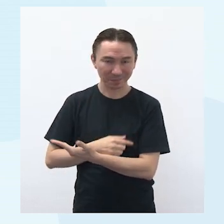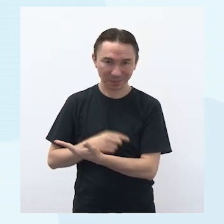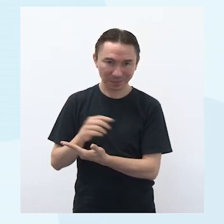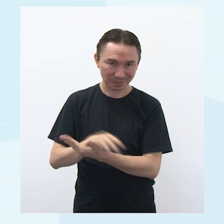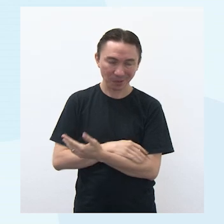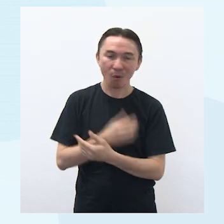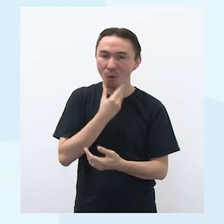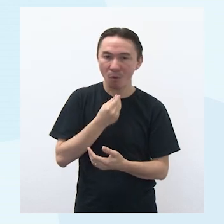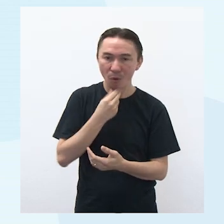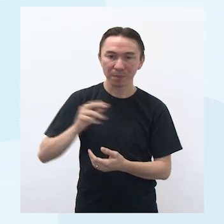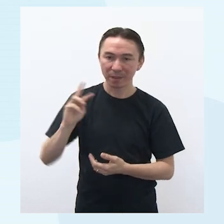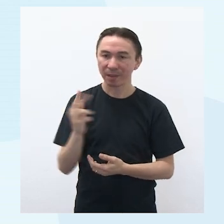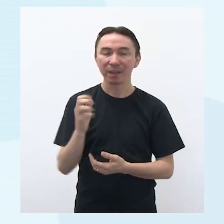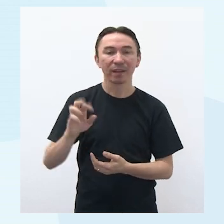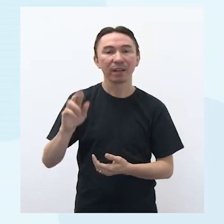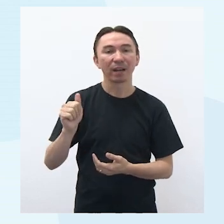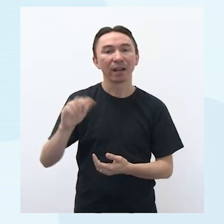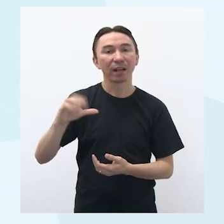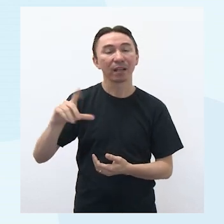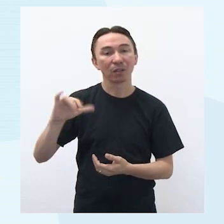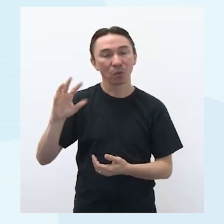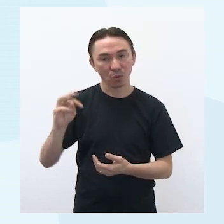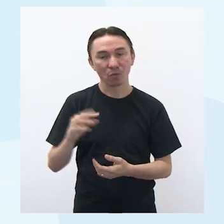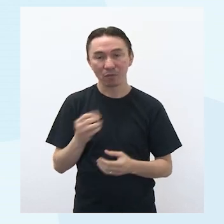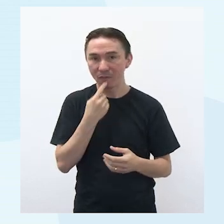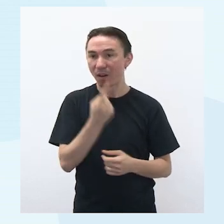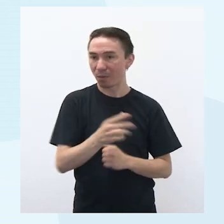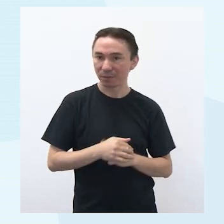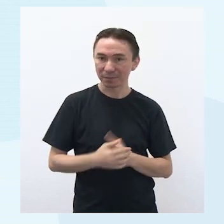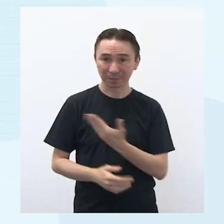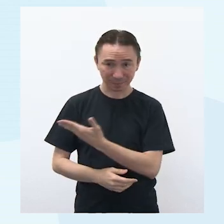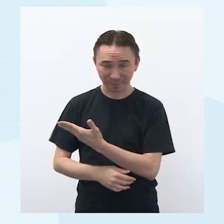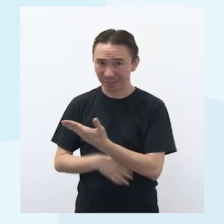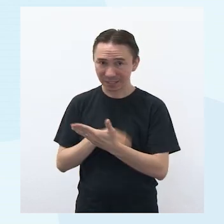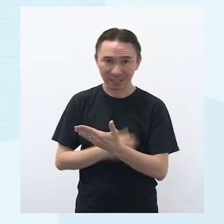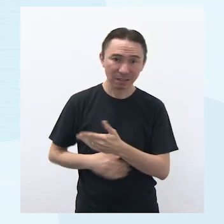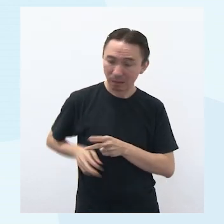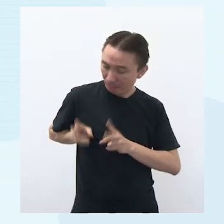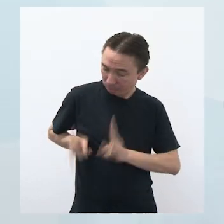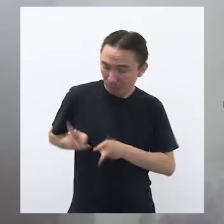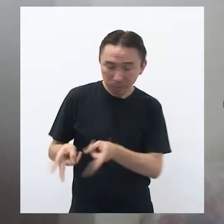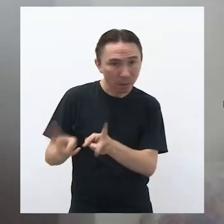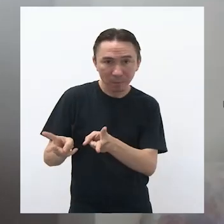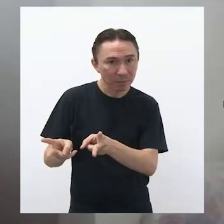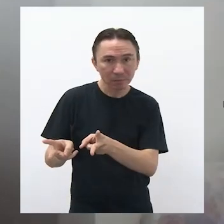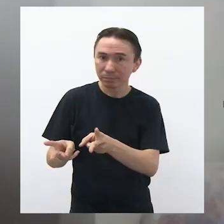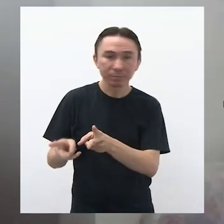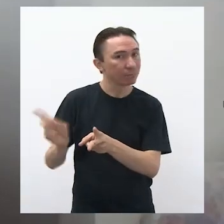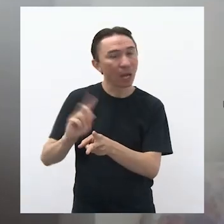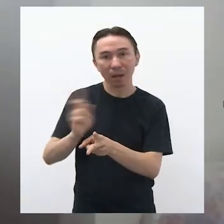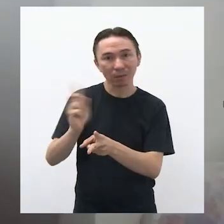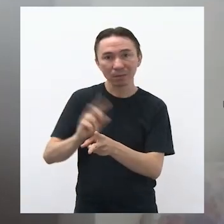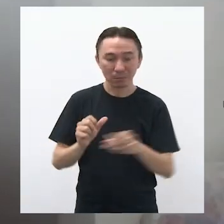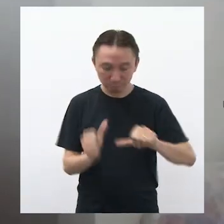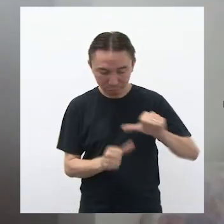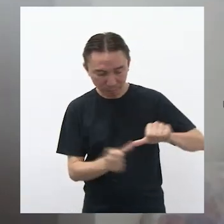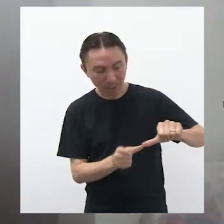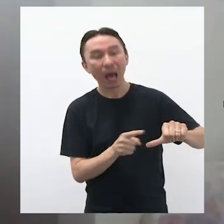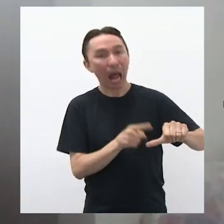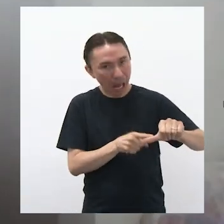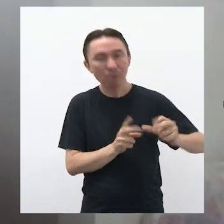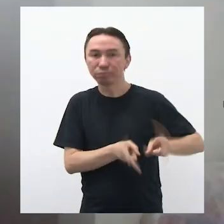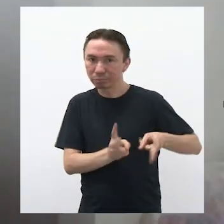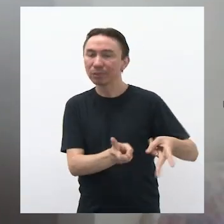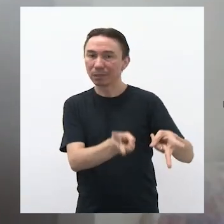Heráclito, bastante fã. Nada existe de permanente, a não ser a mudança. Com certeza, eu já sou uma pessoa